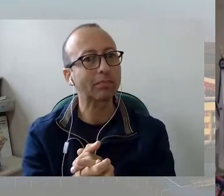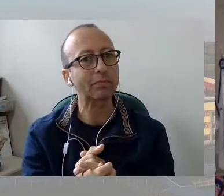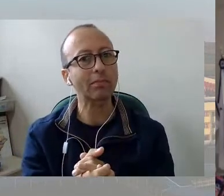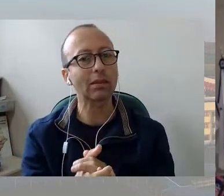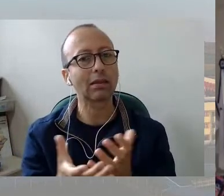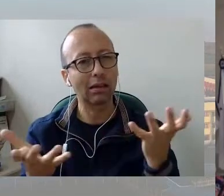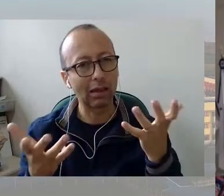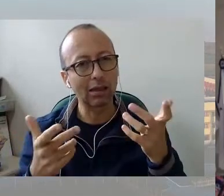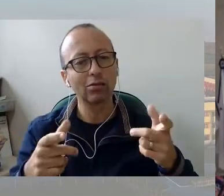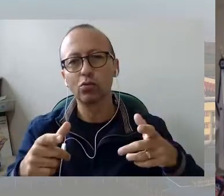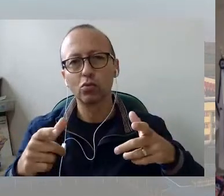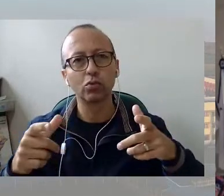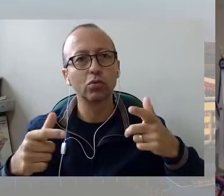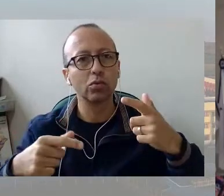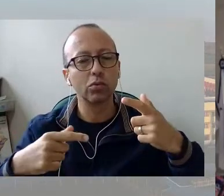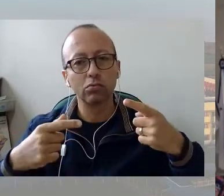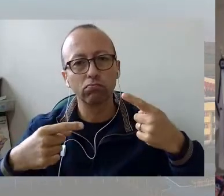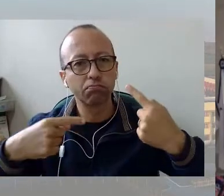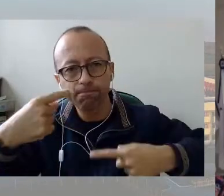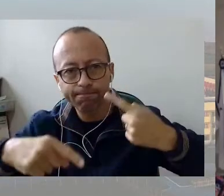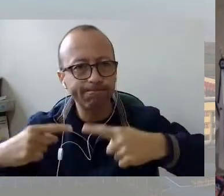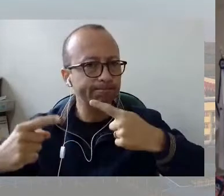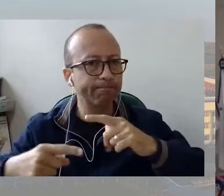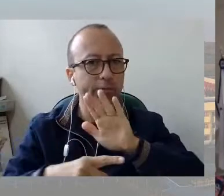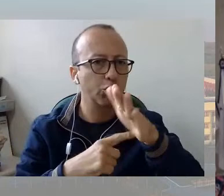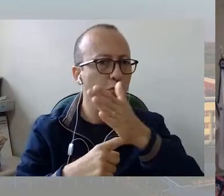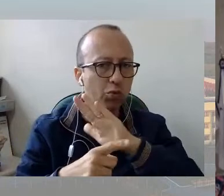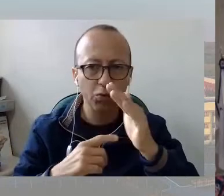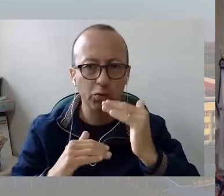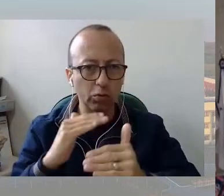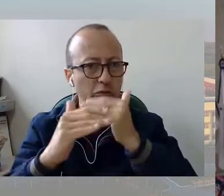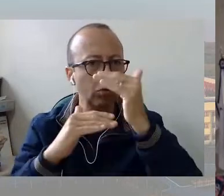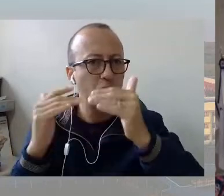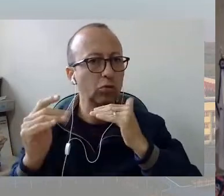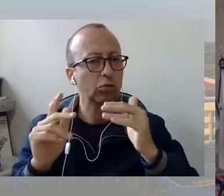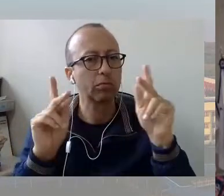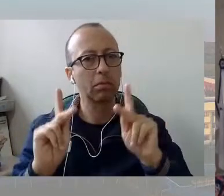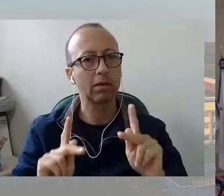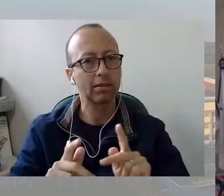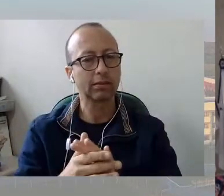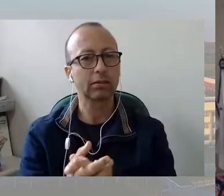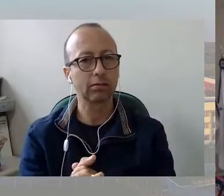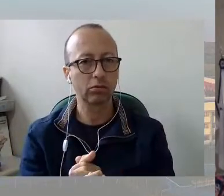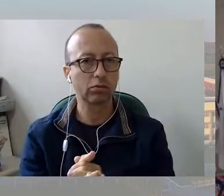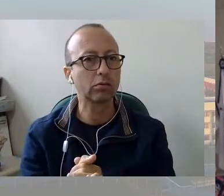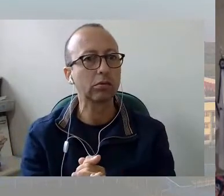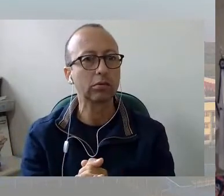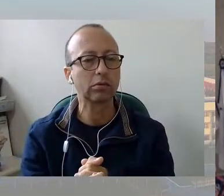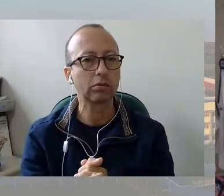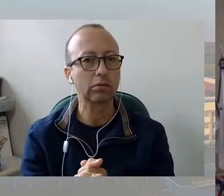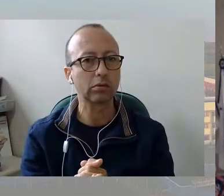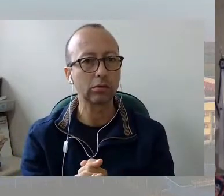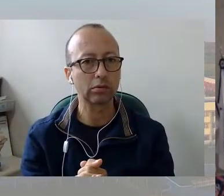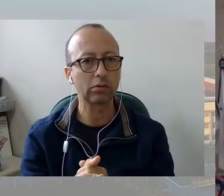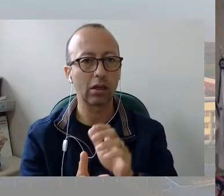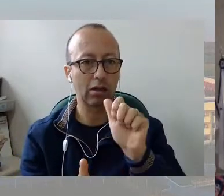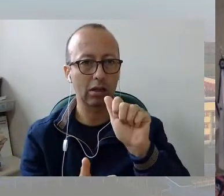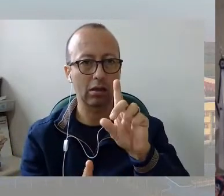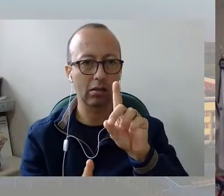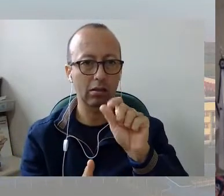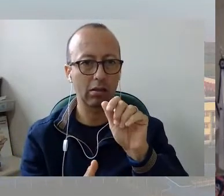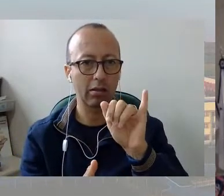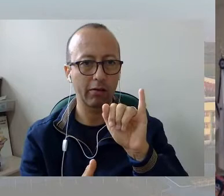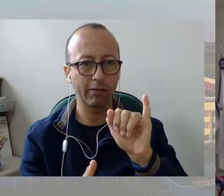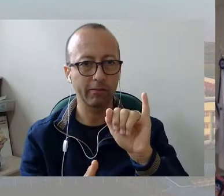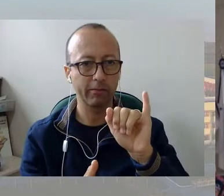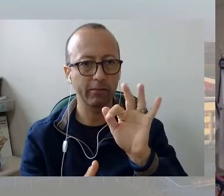de desenvolvimento educacional e de relações humanas fraternas. Respeitosamente, Assessoria de Diversidade e Ações Afirmativas e